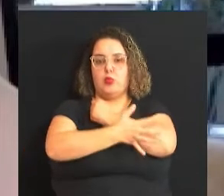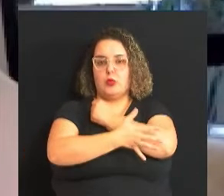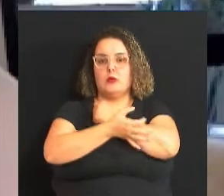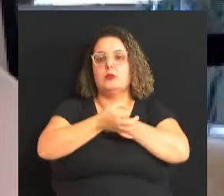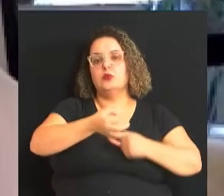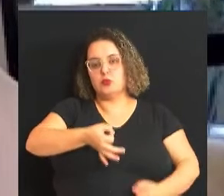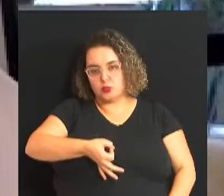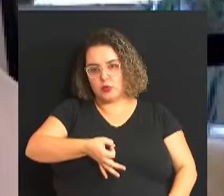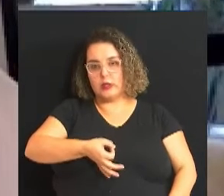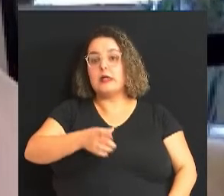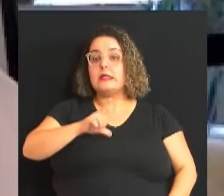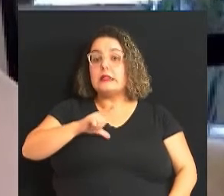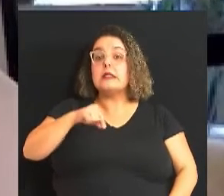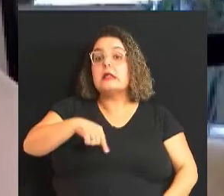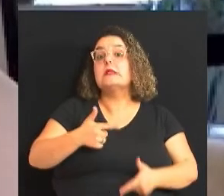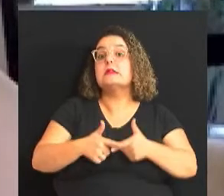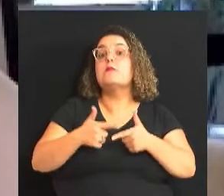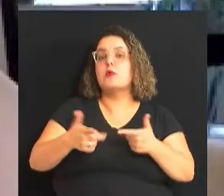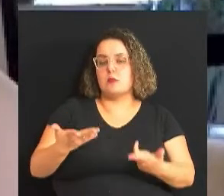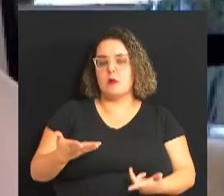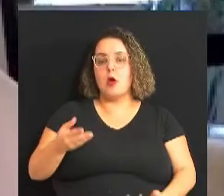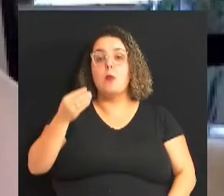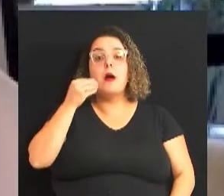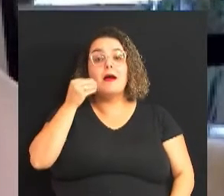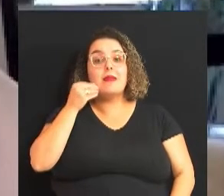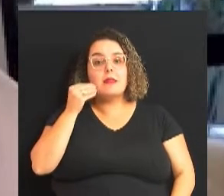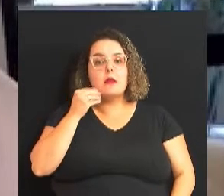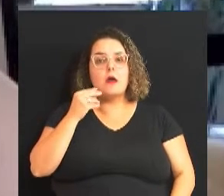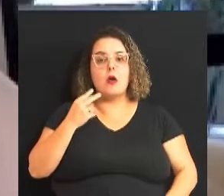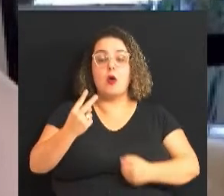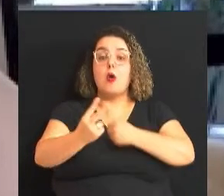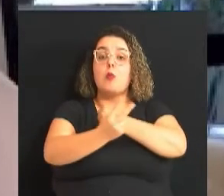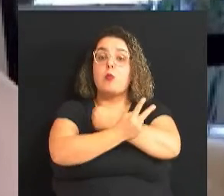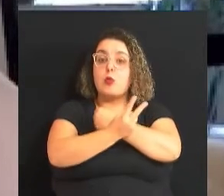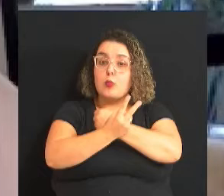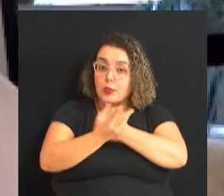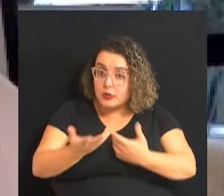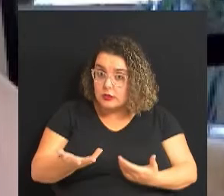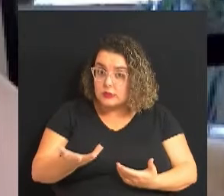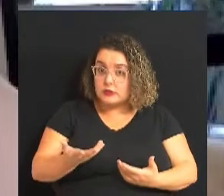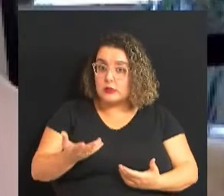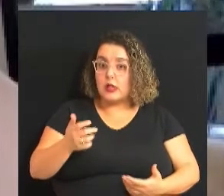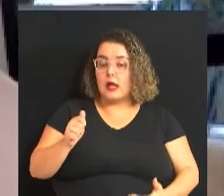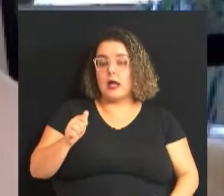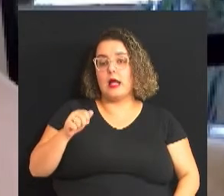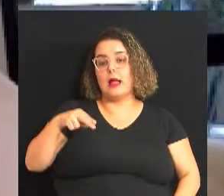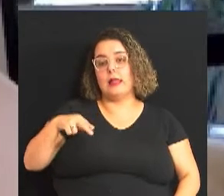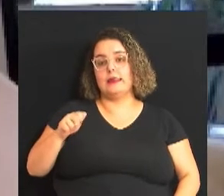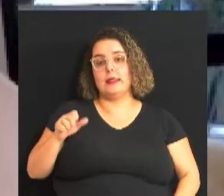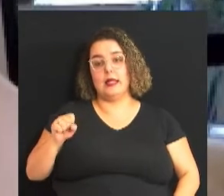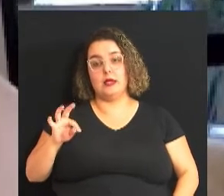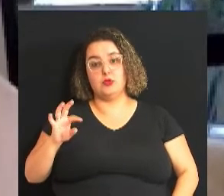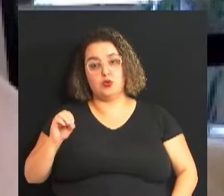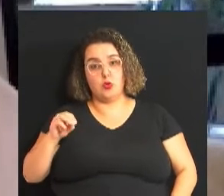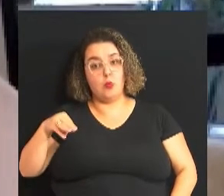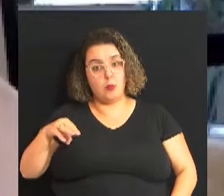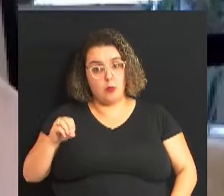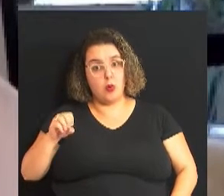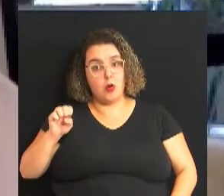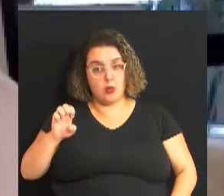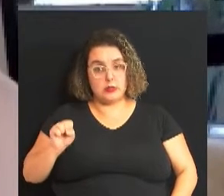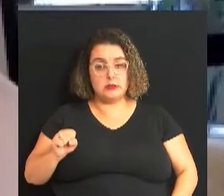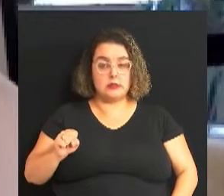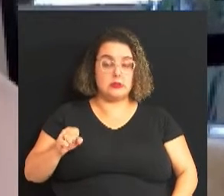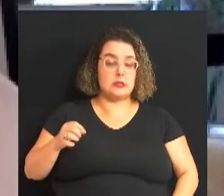anastomose. Então, é uma tentativa de proteger essa anastomose quando você julgou que fosse necessário